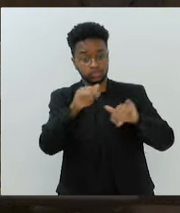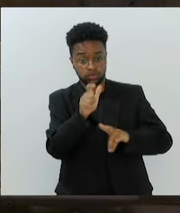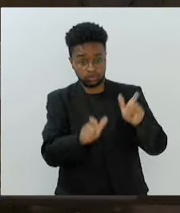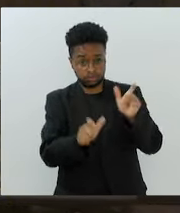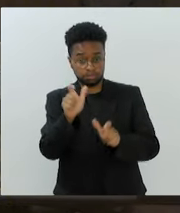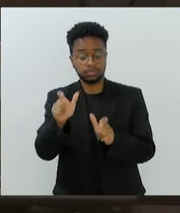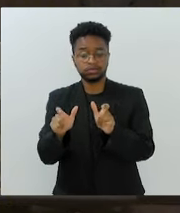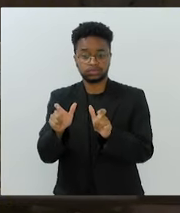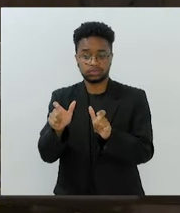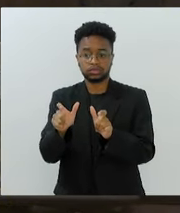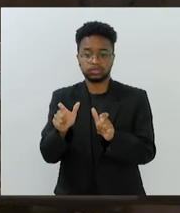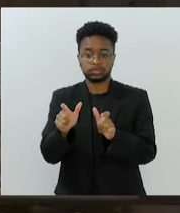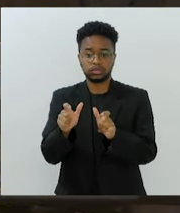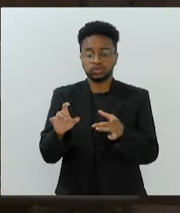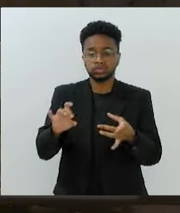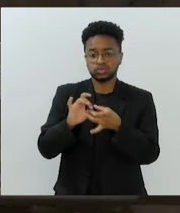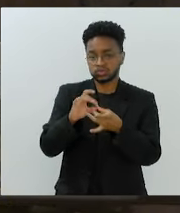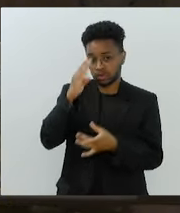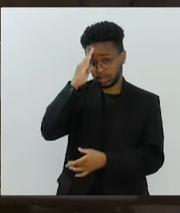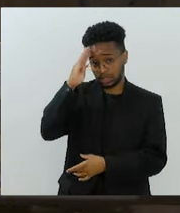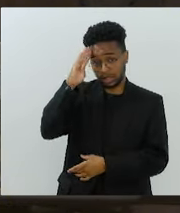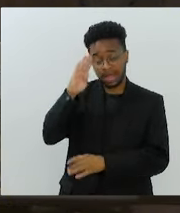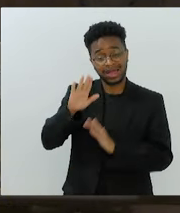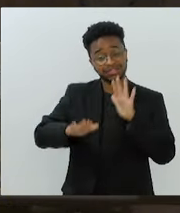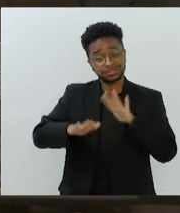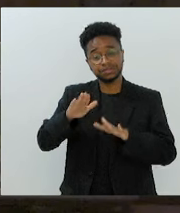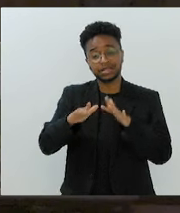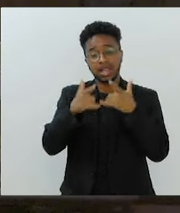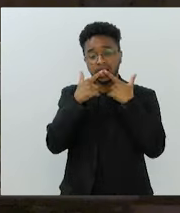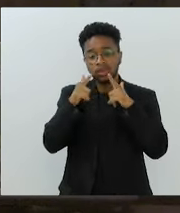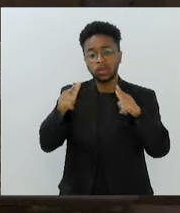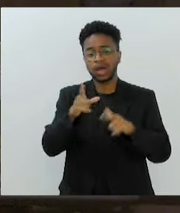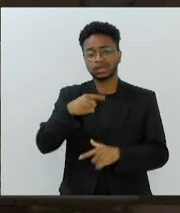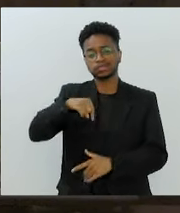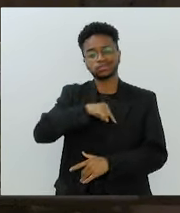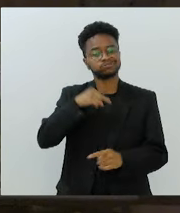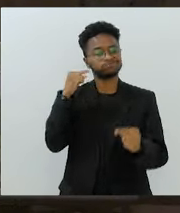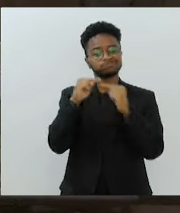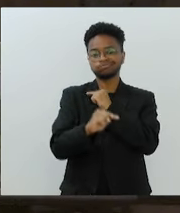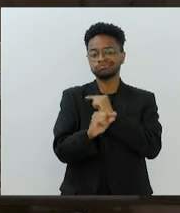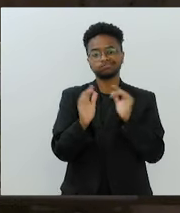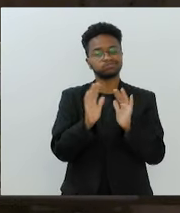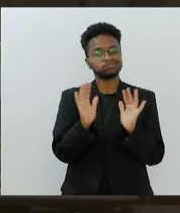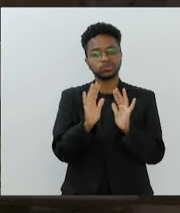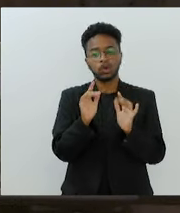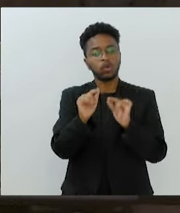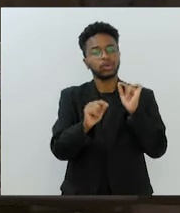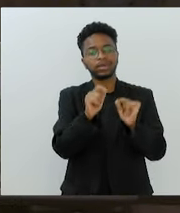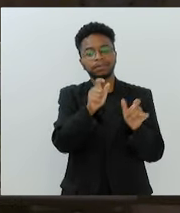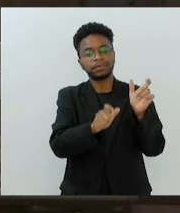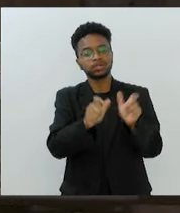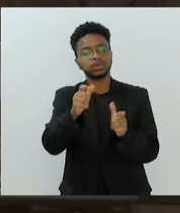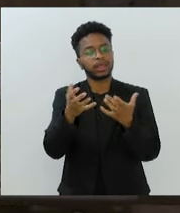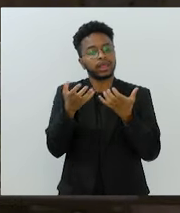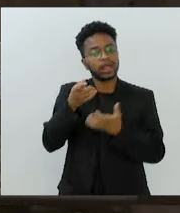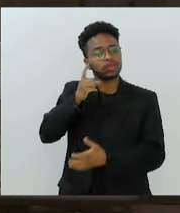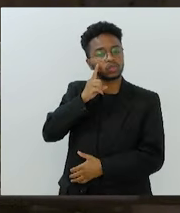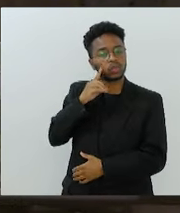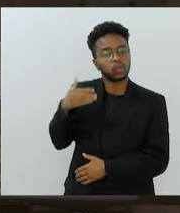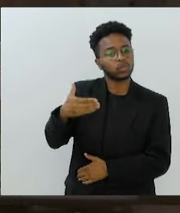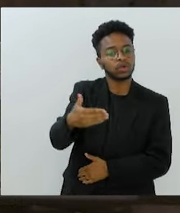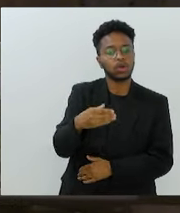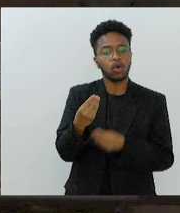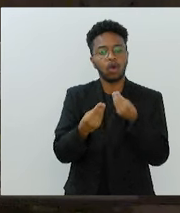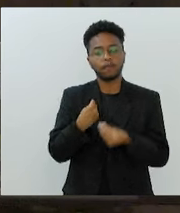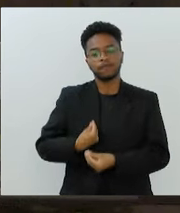Marcelo Mota, da academia, que às vezes a linguagem da gente não corresponde ao que as pessoas estão no dia a dia, vivendo,